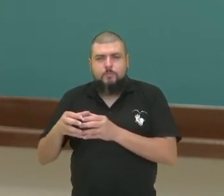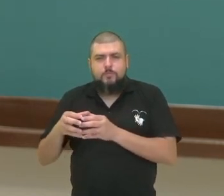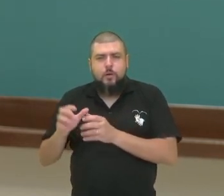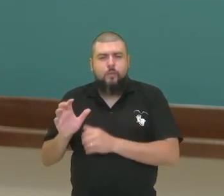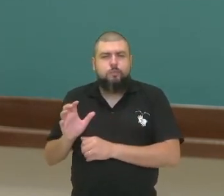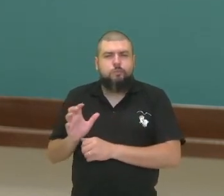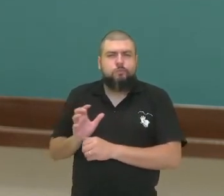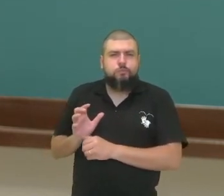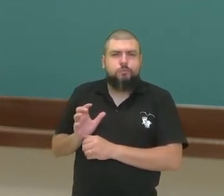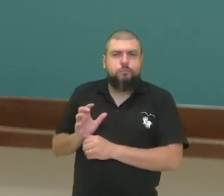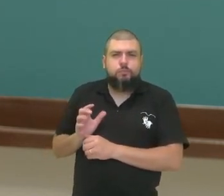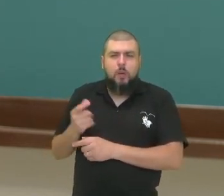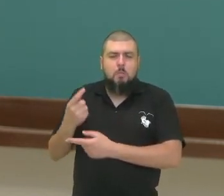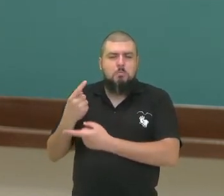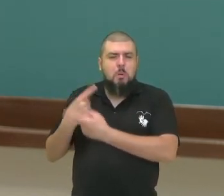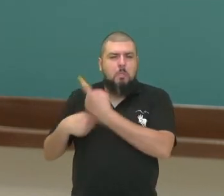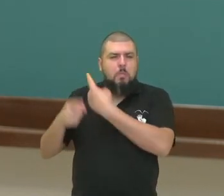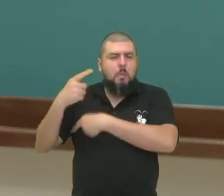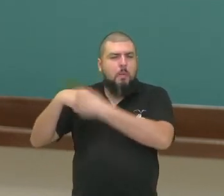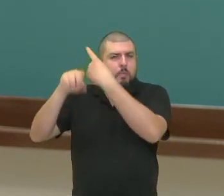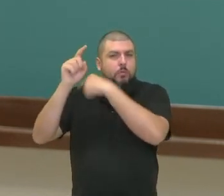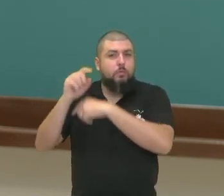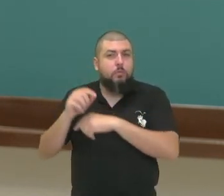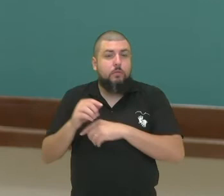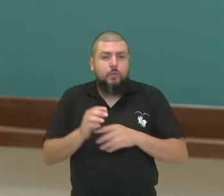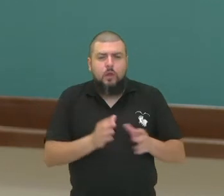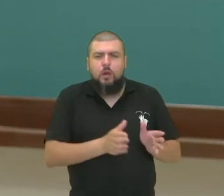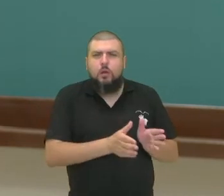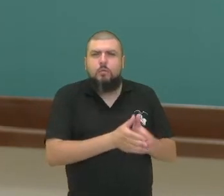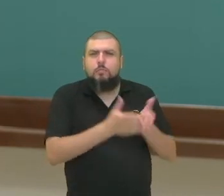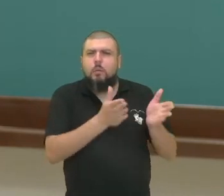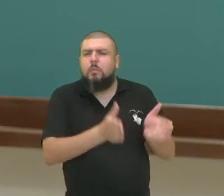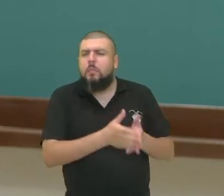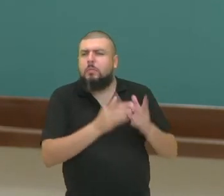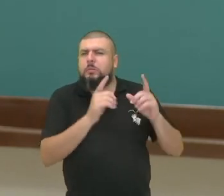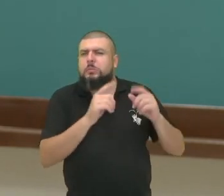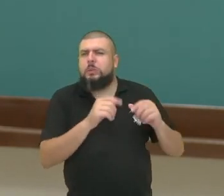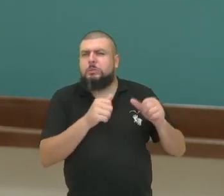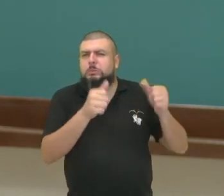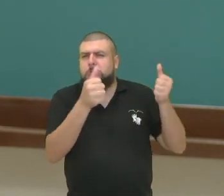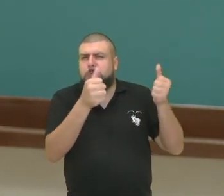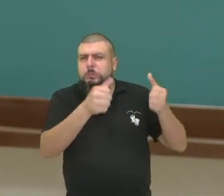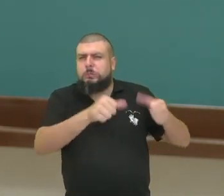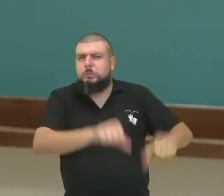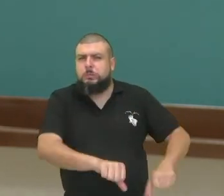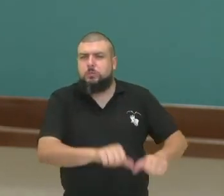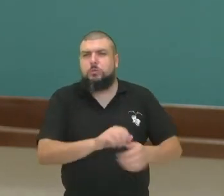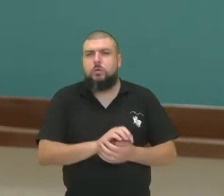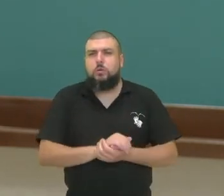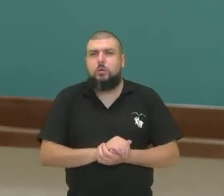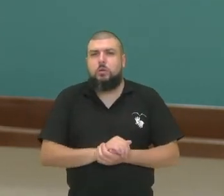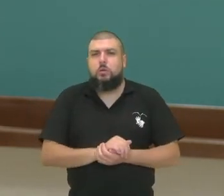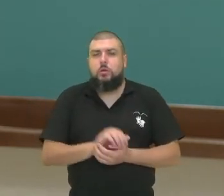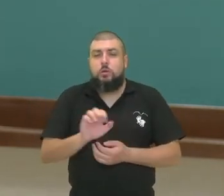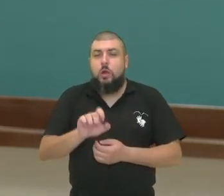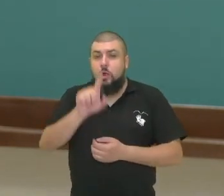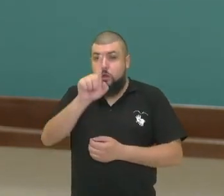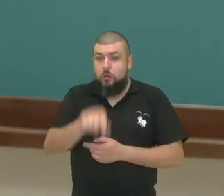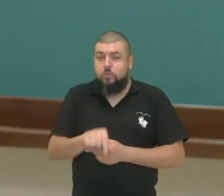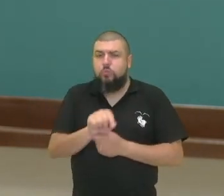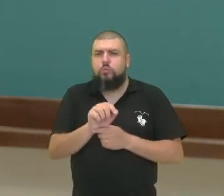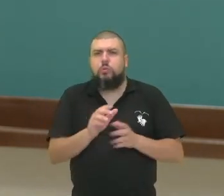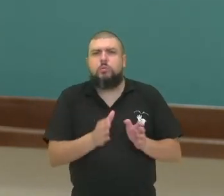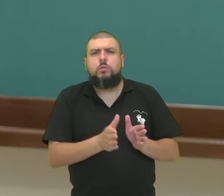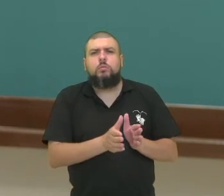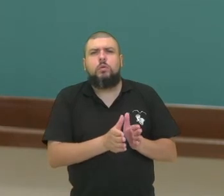conseguir aumentar a sua renda, enquanto o pessoal das classes pobres vão perder a sua renda. Isso aí é outro sinal do aumento dos pobres, do aumento